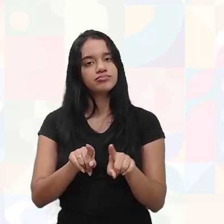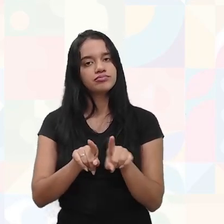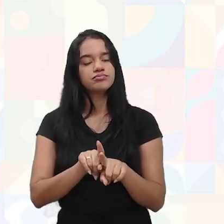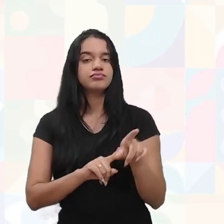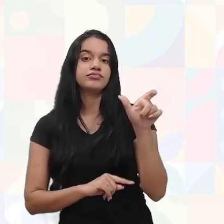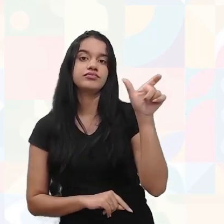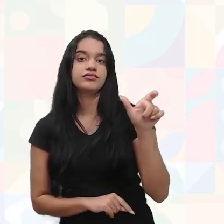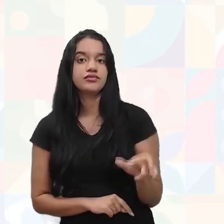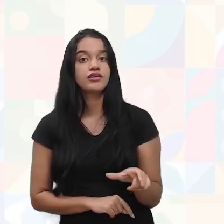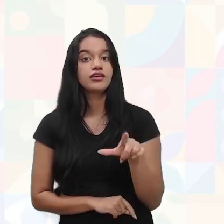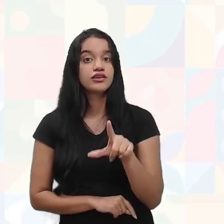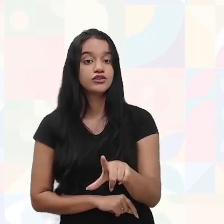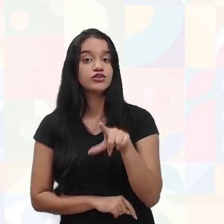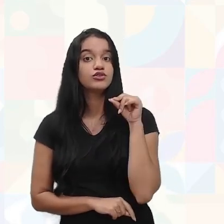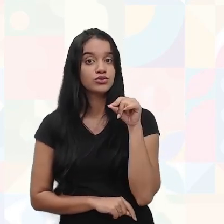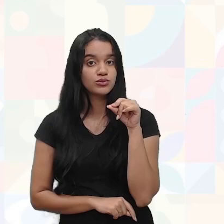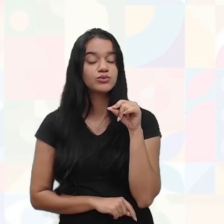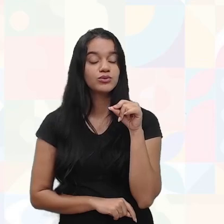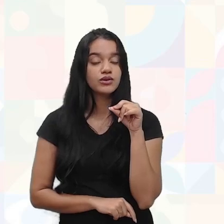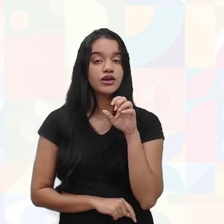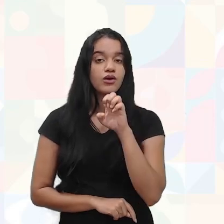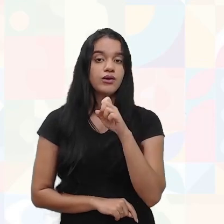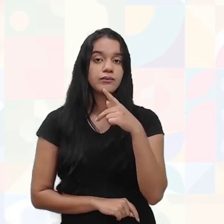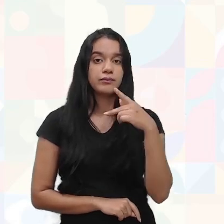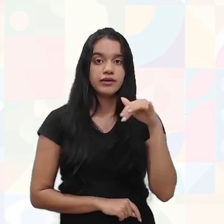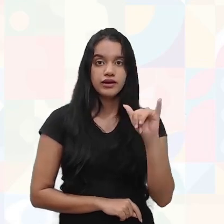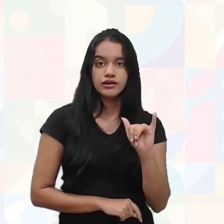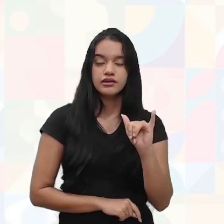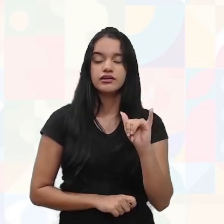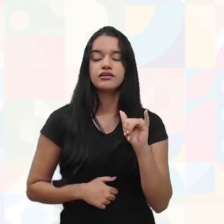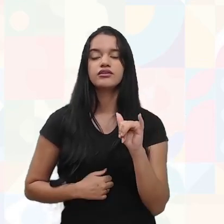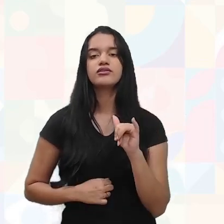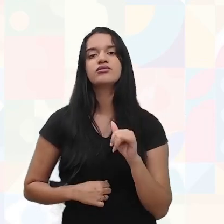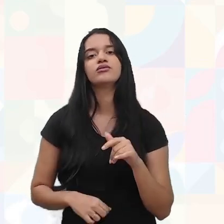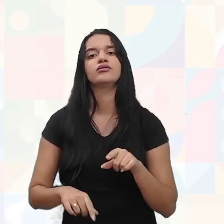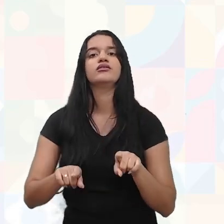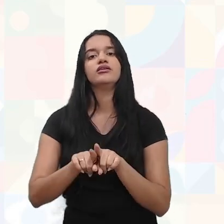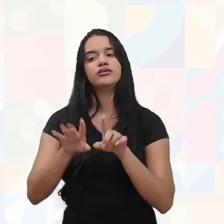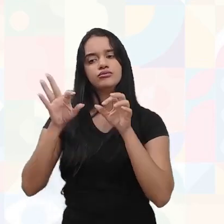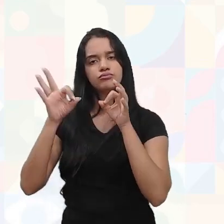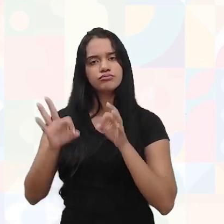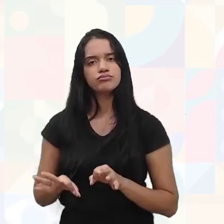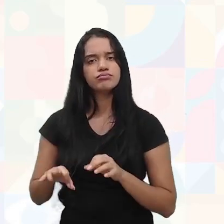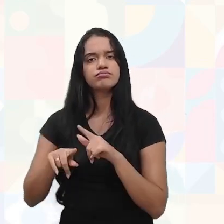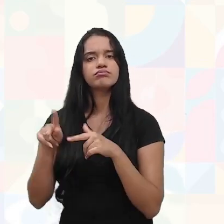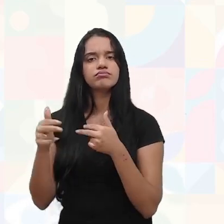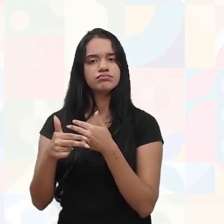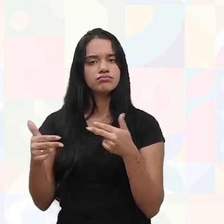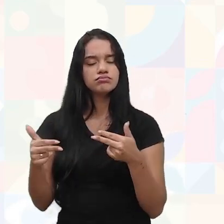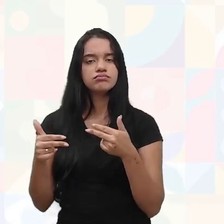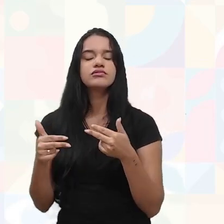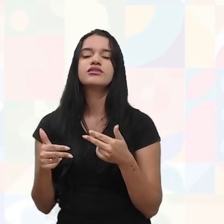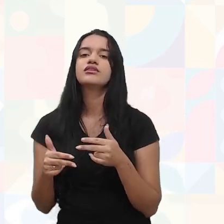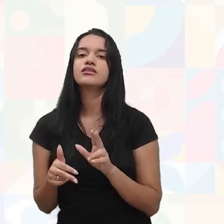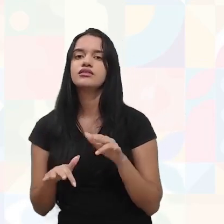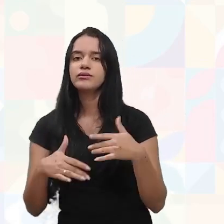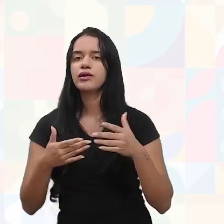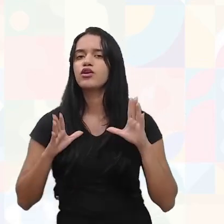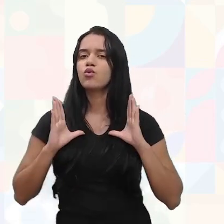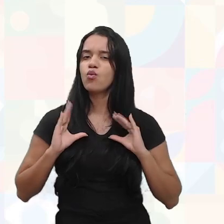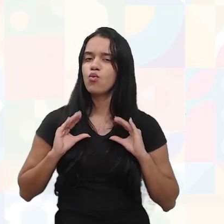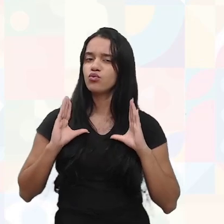empregador, ao selecionar o EPI, considerar o adequado equipamento ao empregado e seu